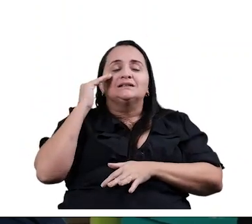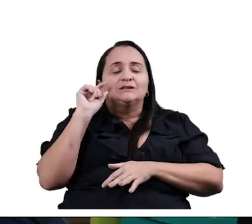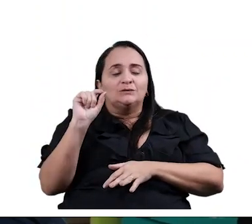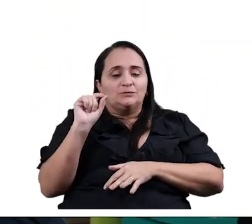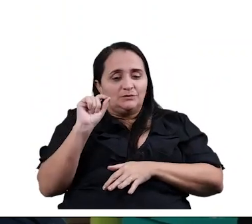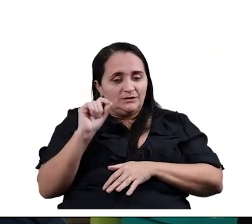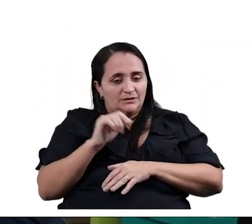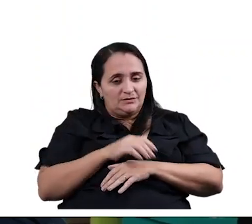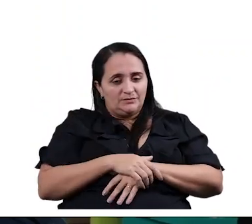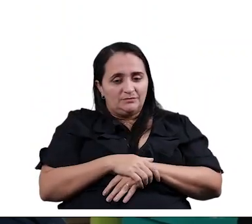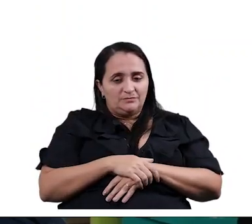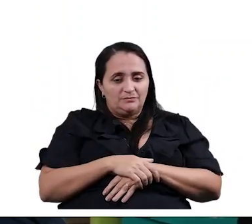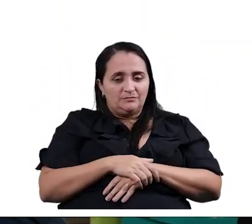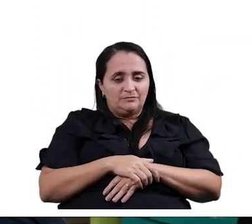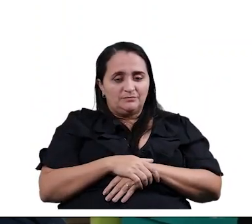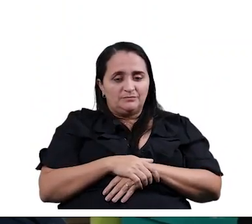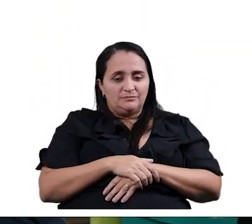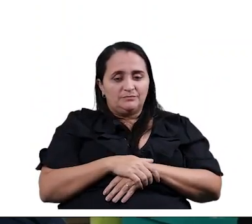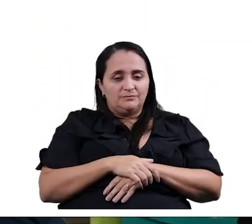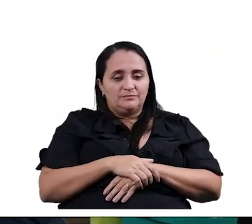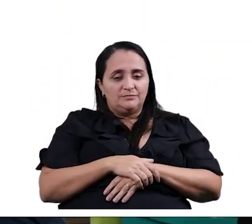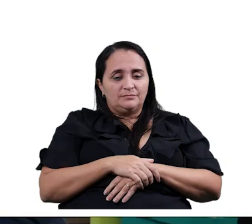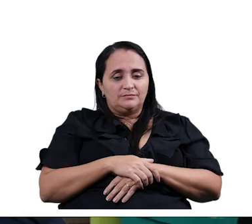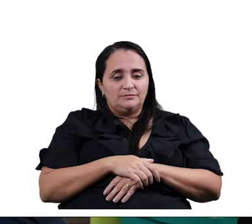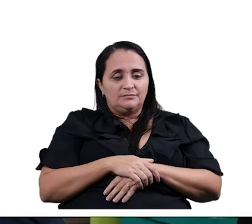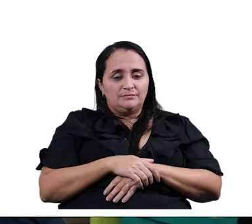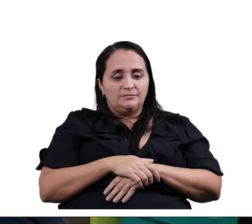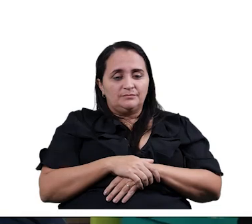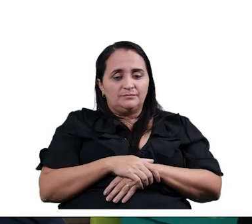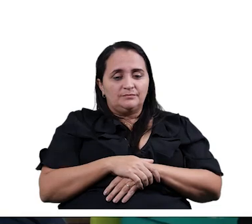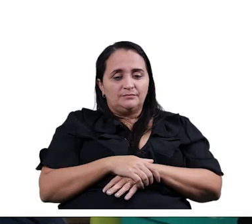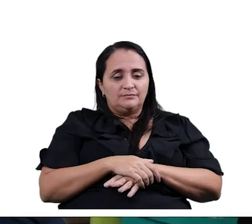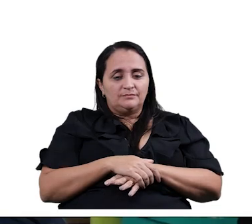que é autobiografia. Acompanha comigo aqui.